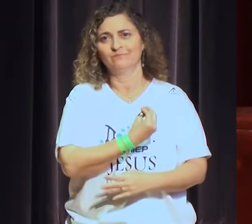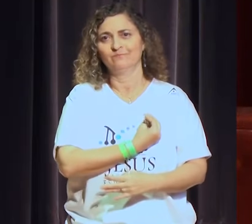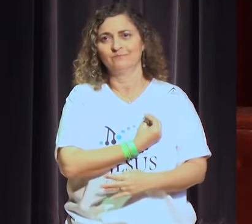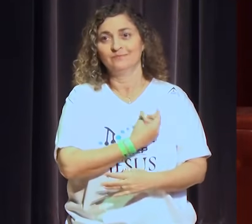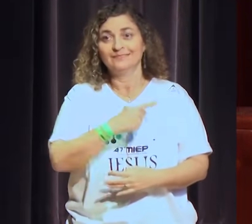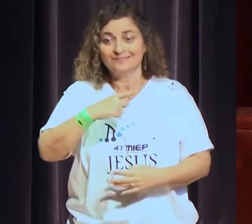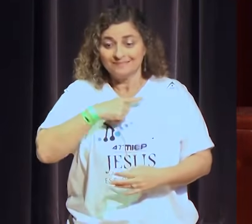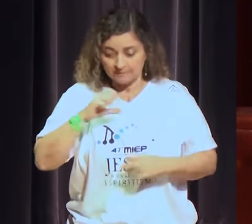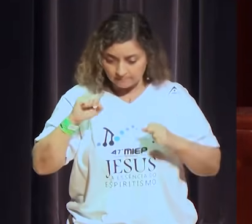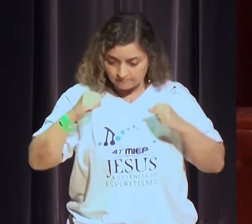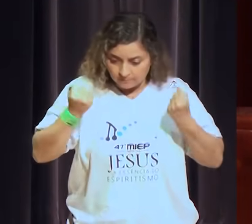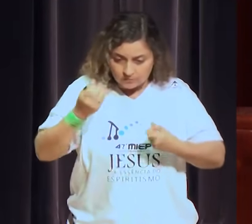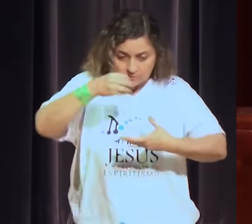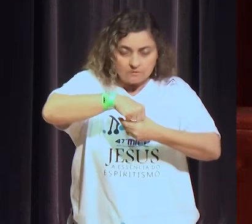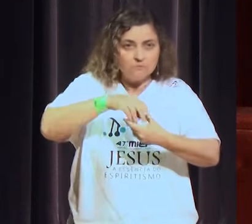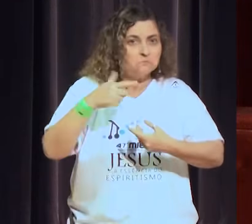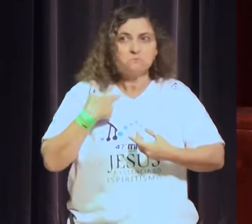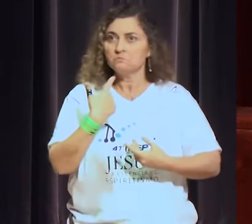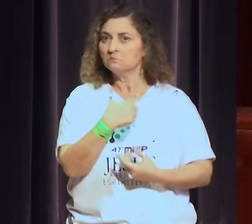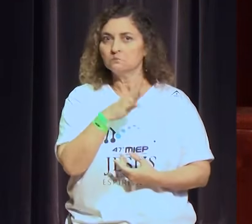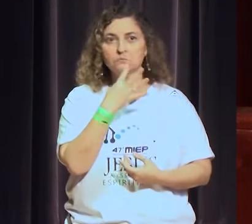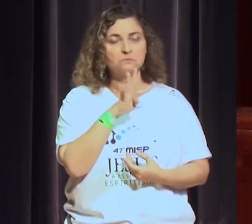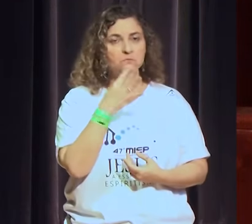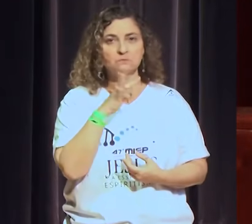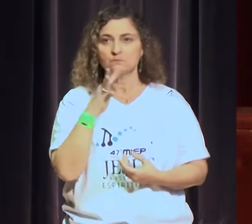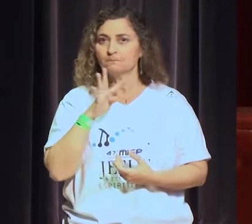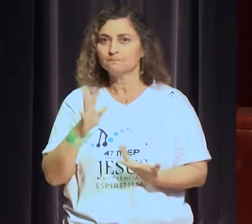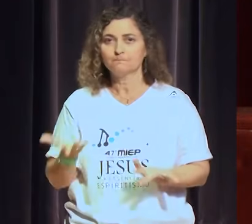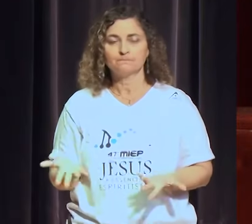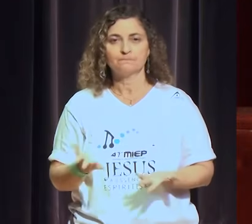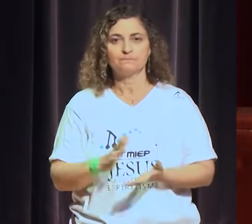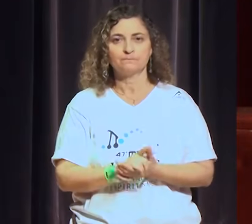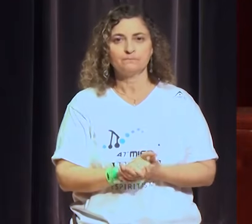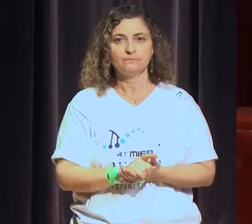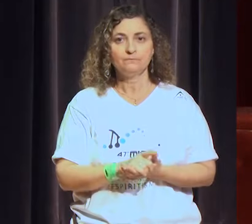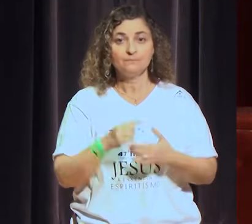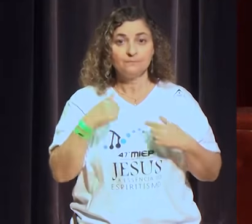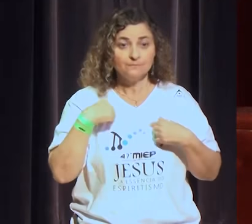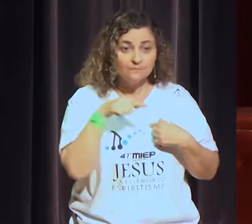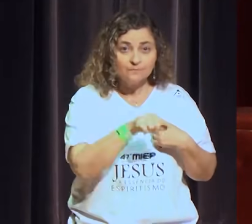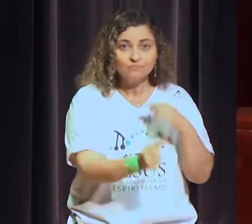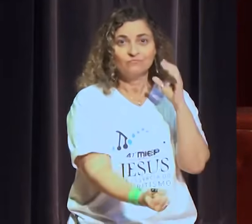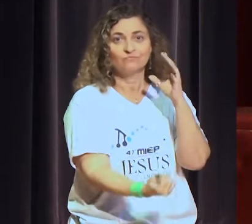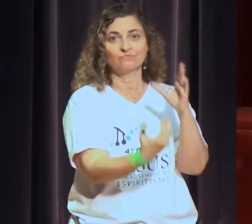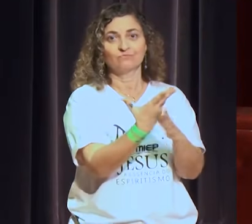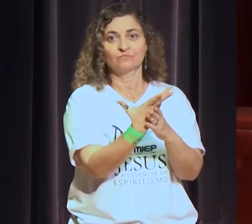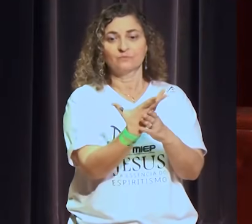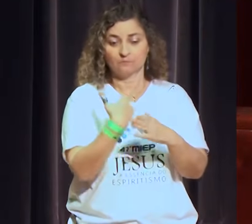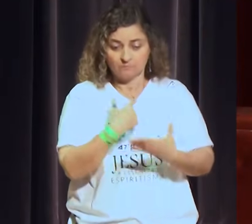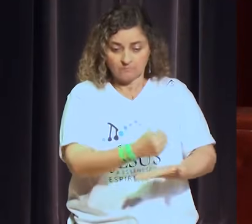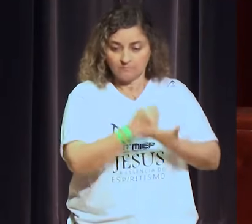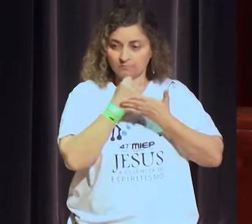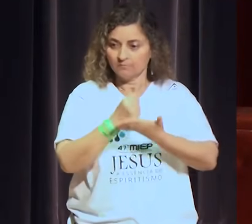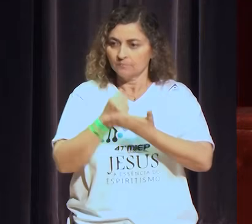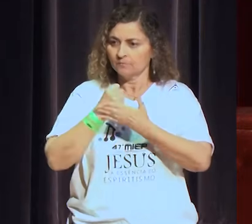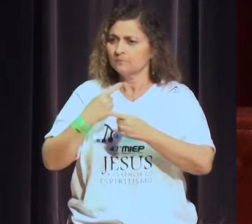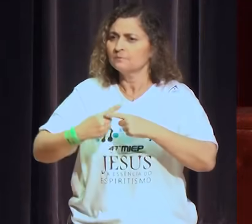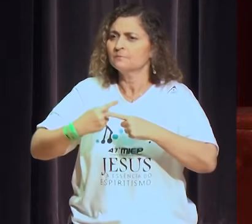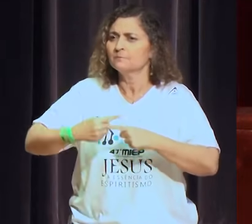E esses imponderáveis do destino, eles nos levam a pensar no